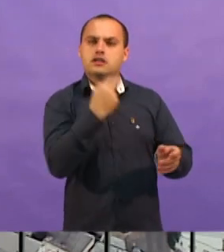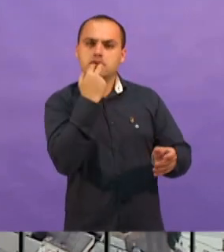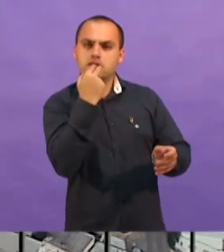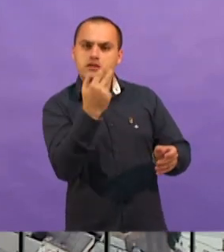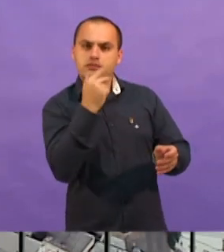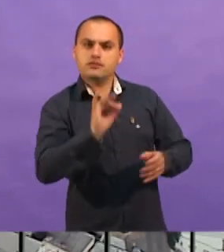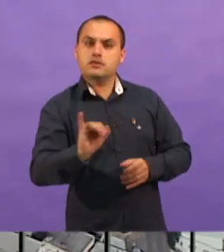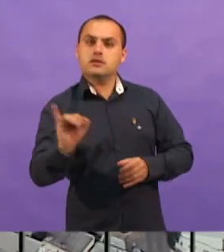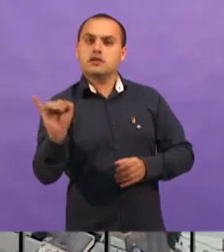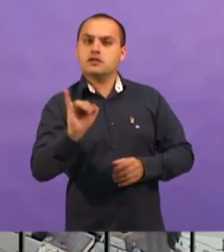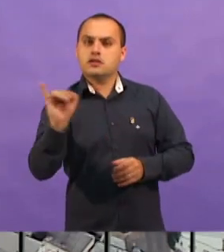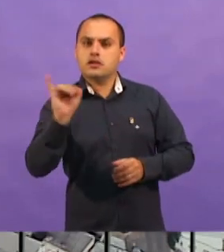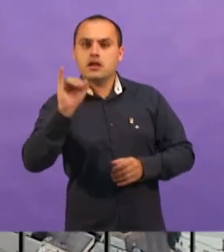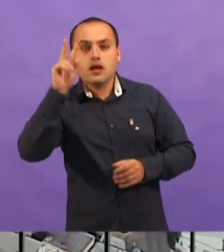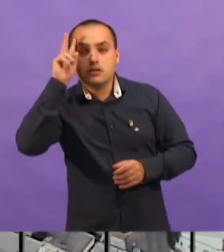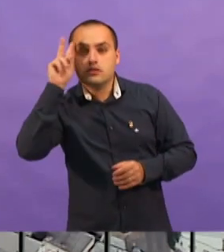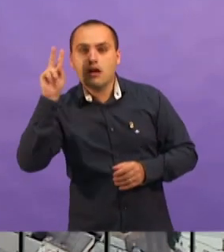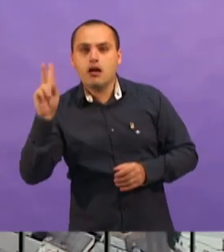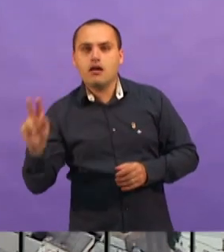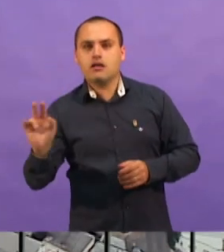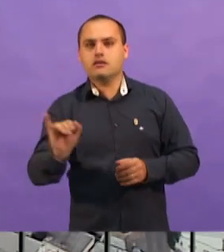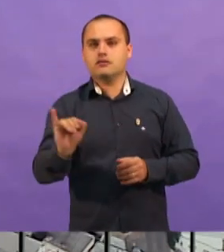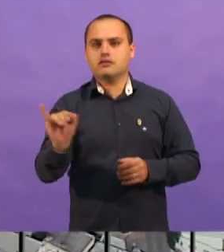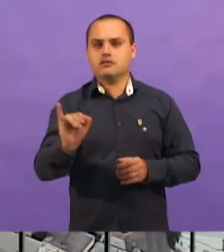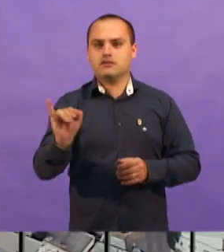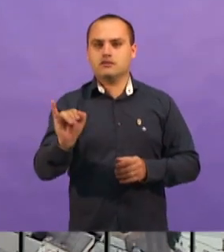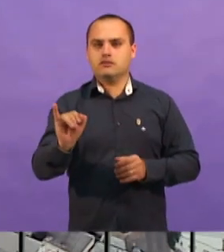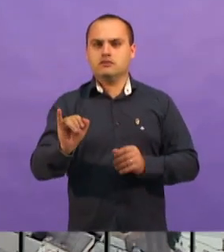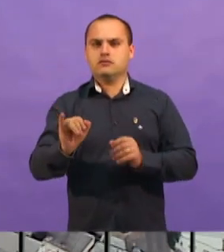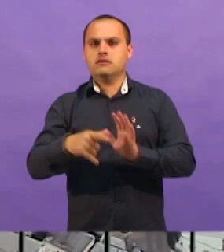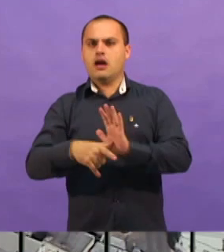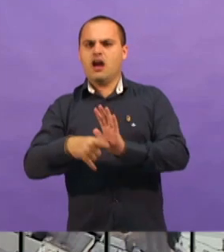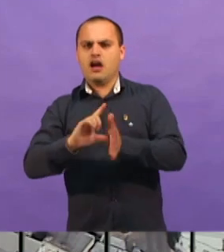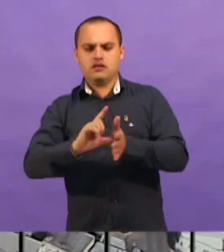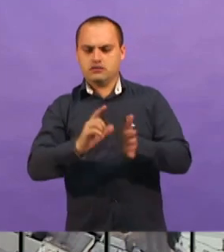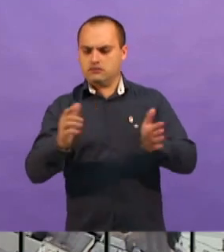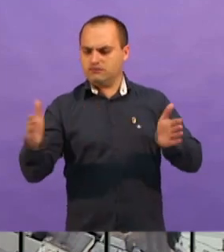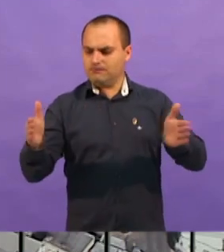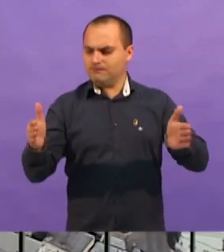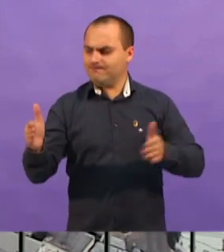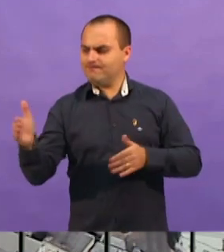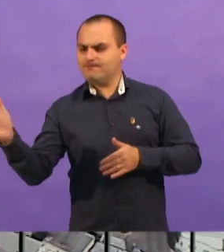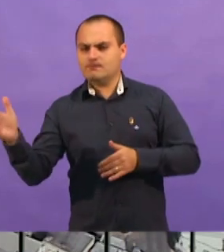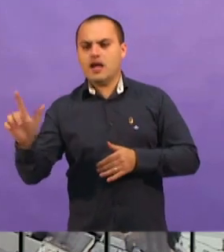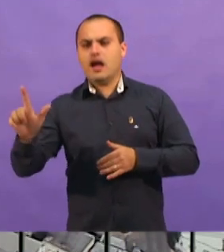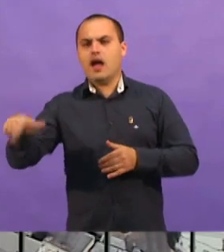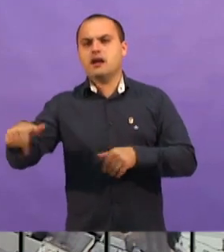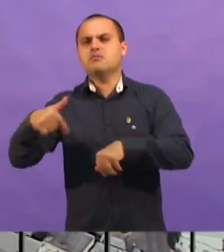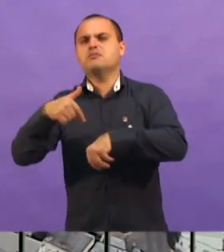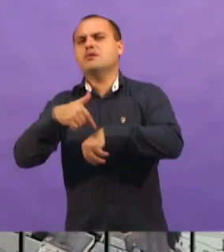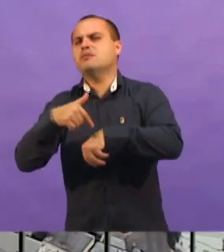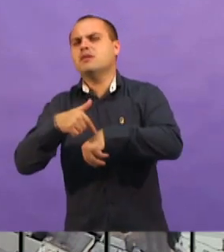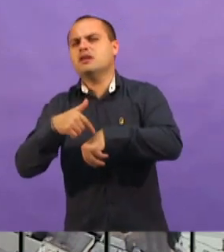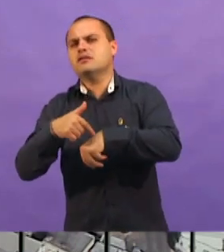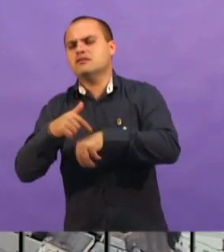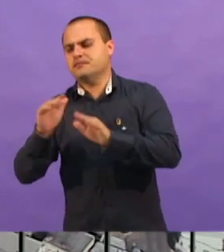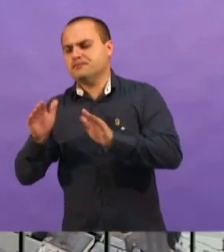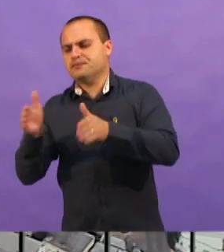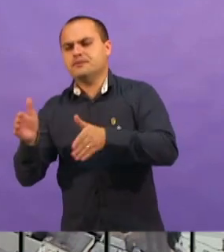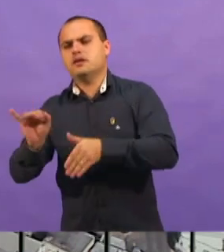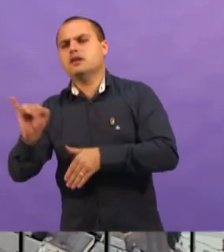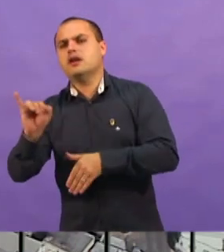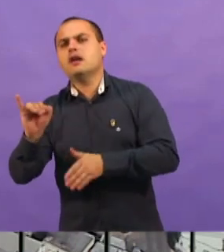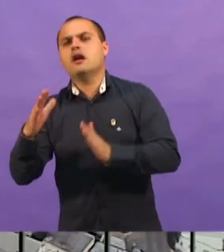e região, né? O antes tratava de Itajaí no seu então. As casas novas que